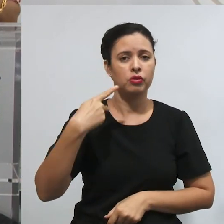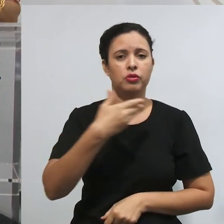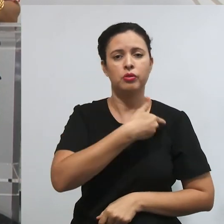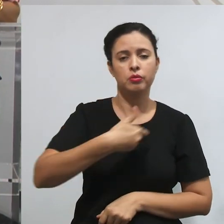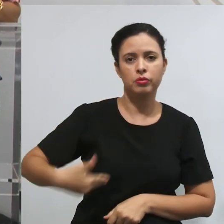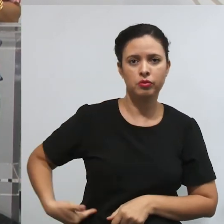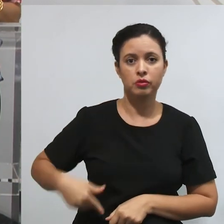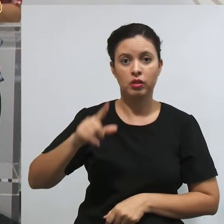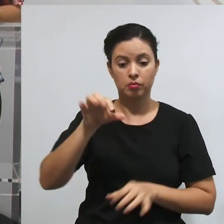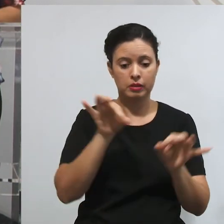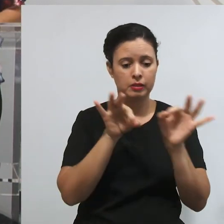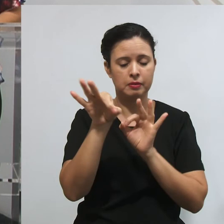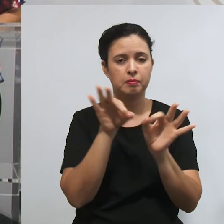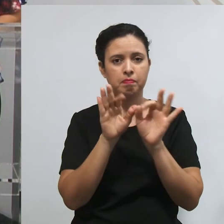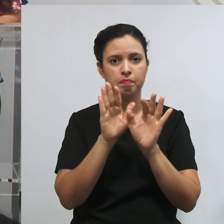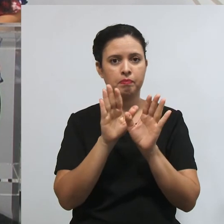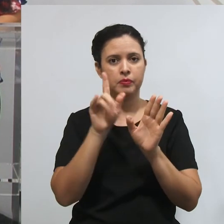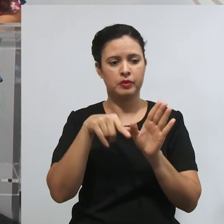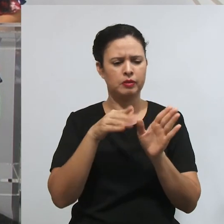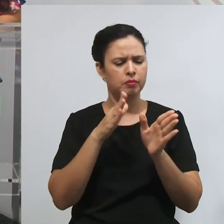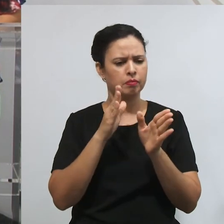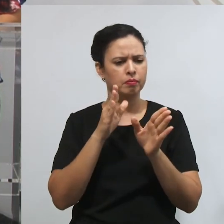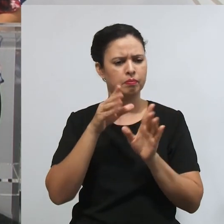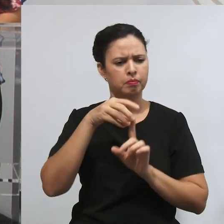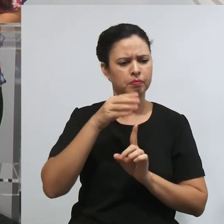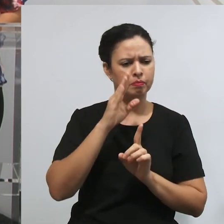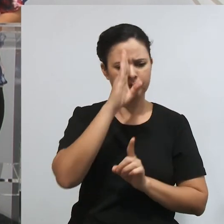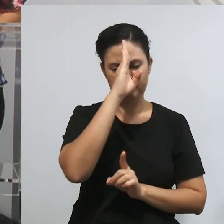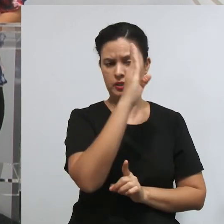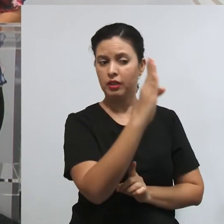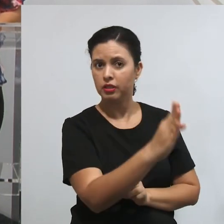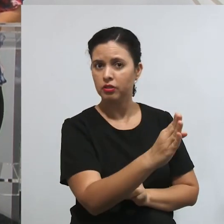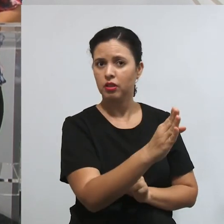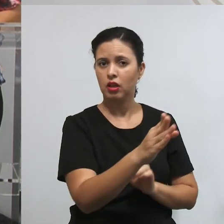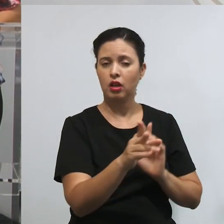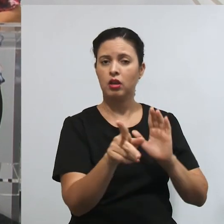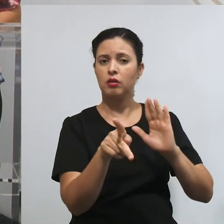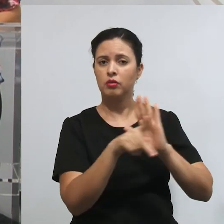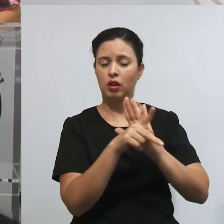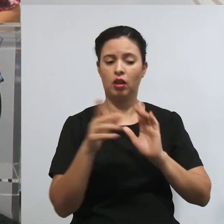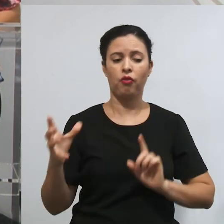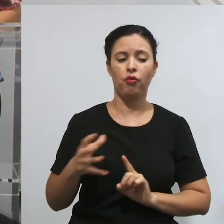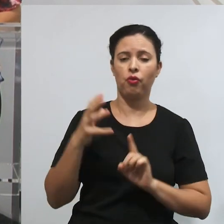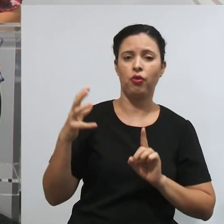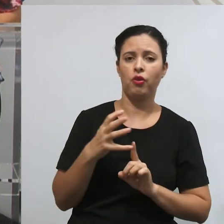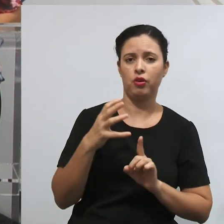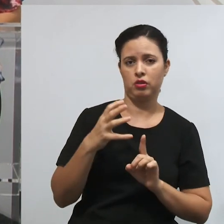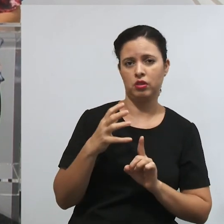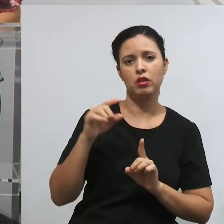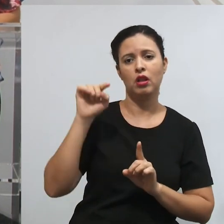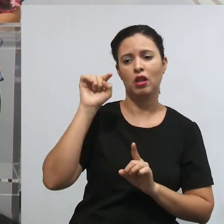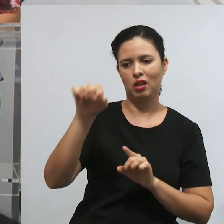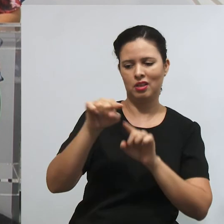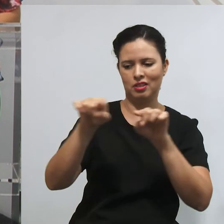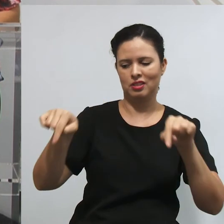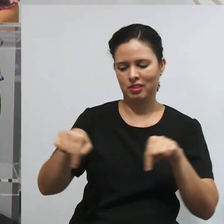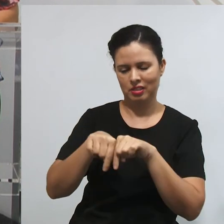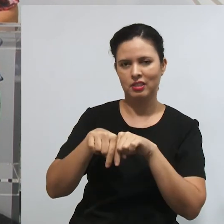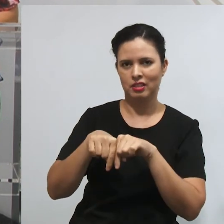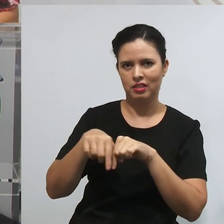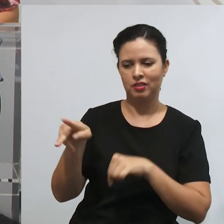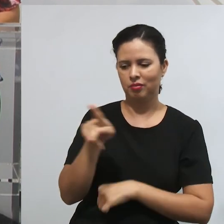direcionados e que vão implicar diretamente no fazer docente do professor na sala de aula. Lá no AVA está